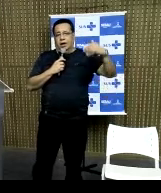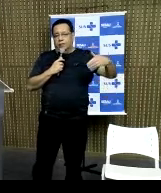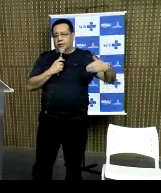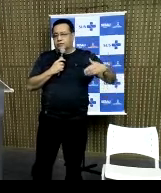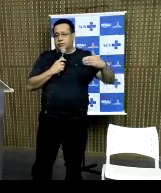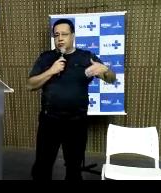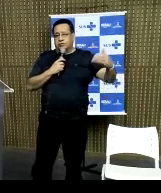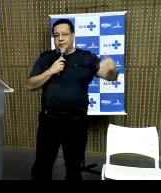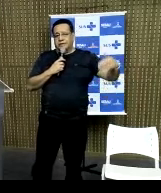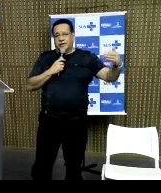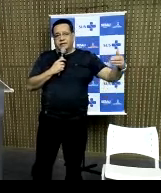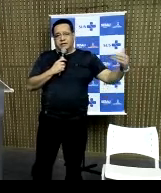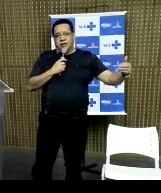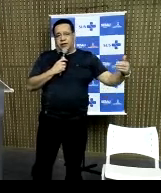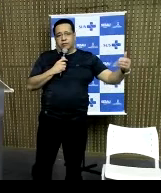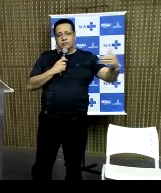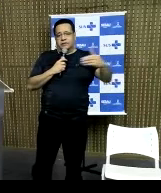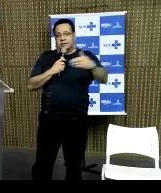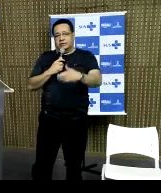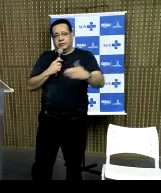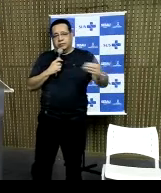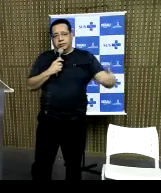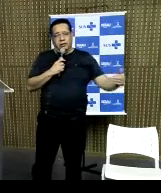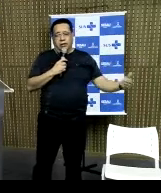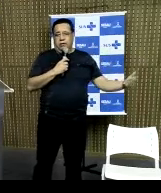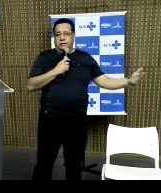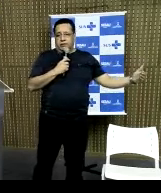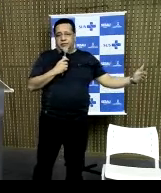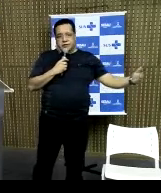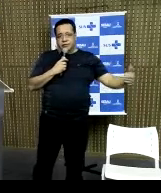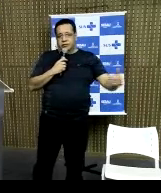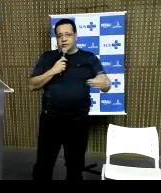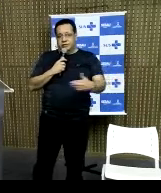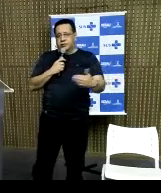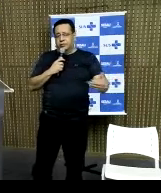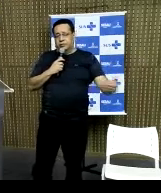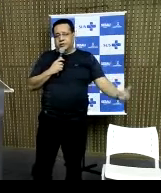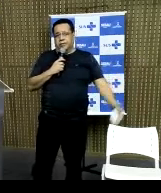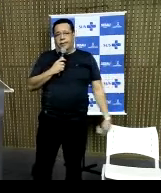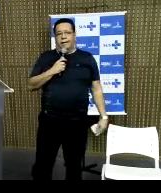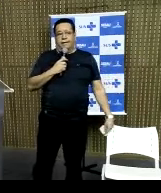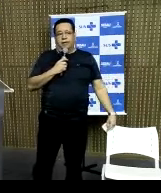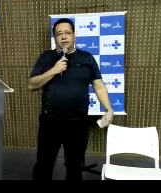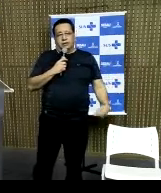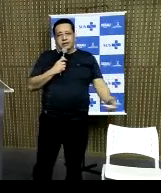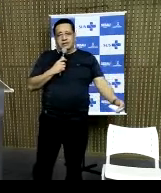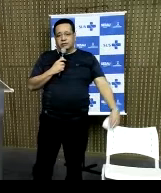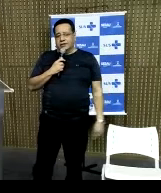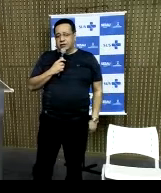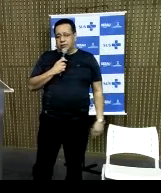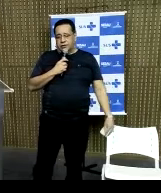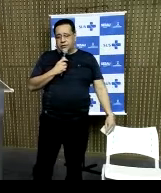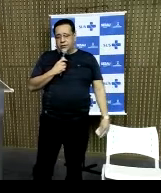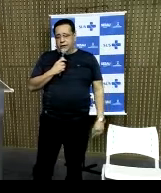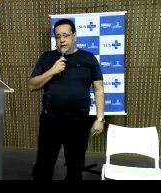a acolhimento de todos os pacientes que chegaram com um certo tipo de dor e precisavam do serviço de odontologia. Então, eu tenho que ressaltar